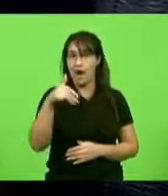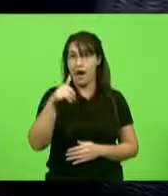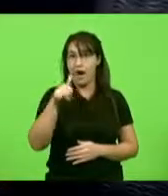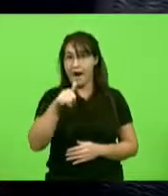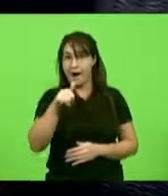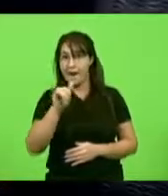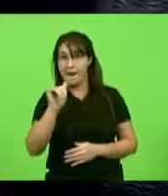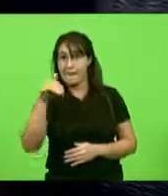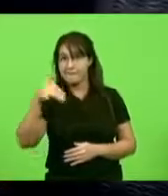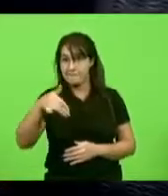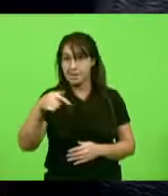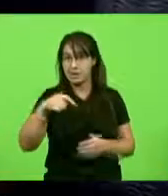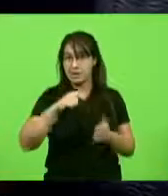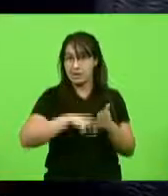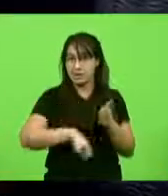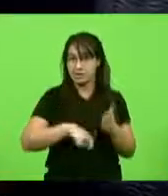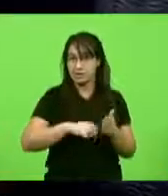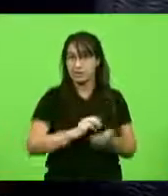eu não assino.